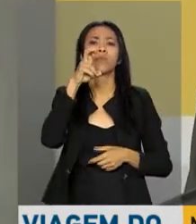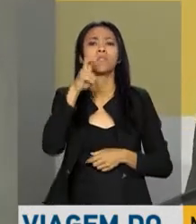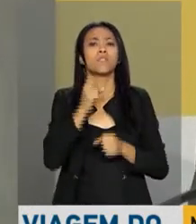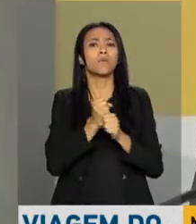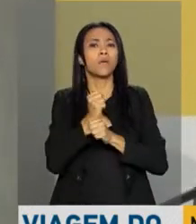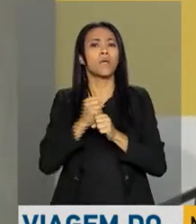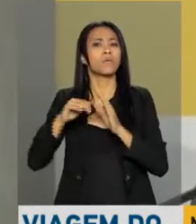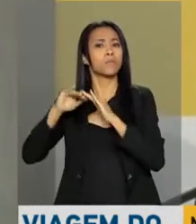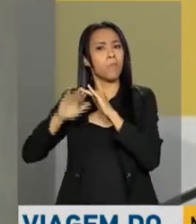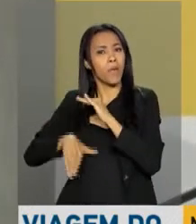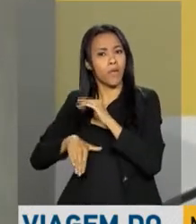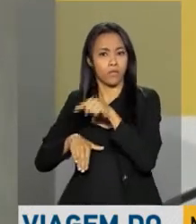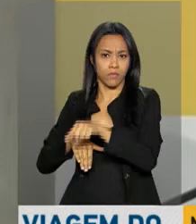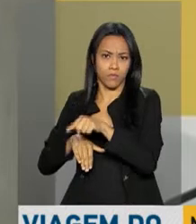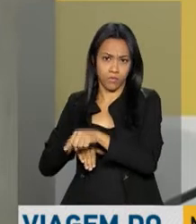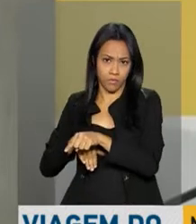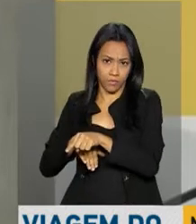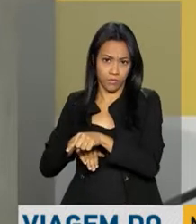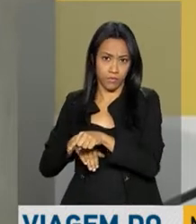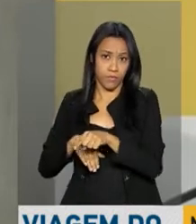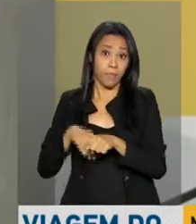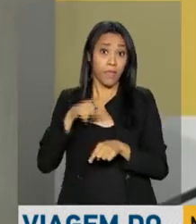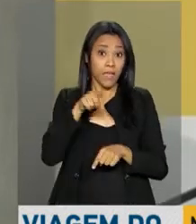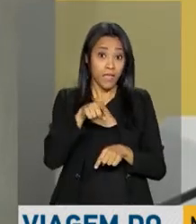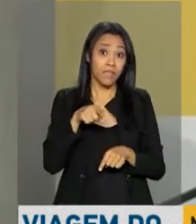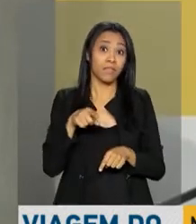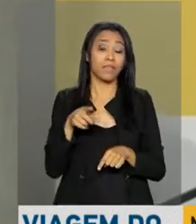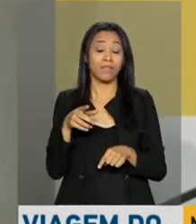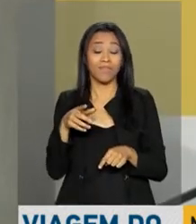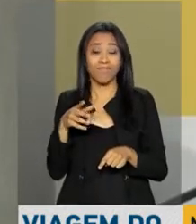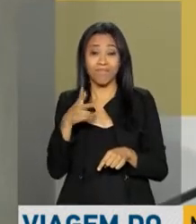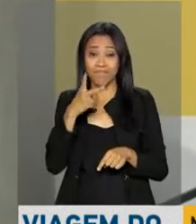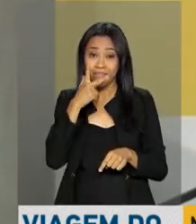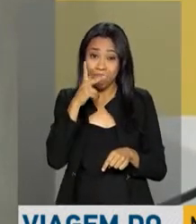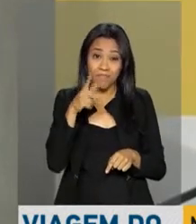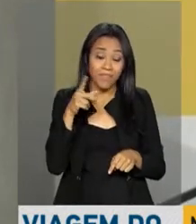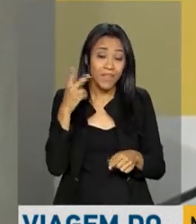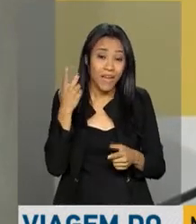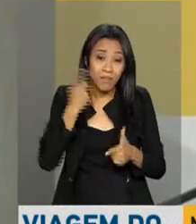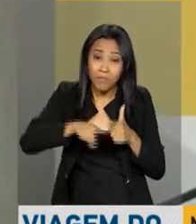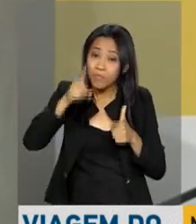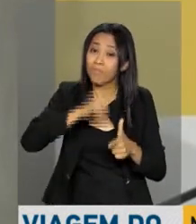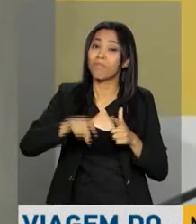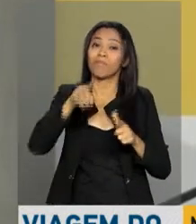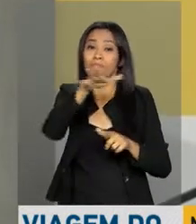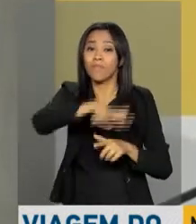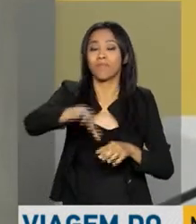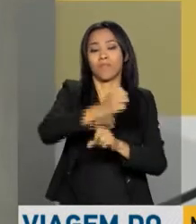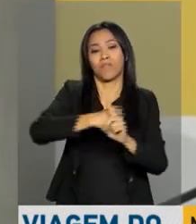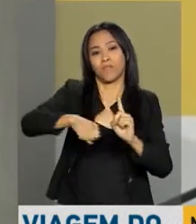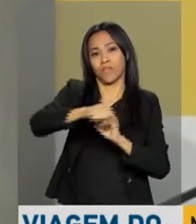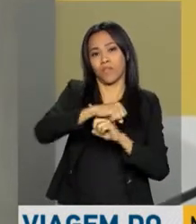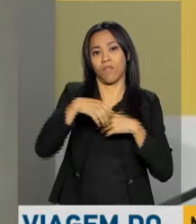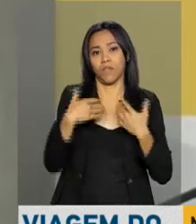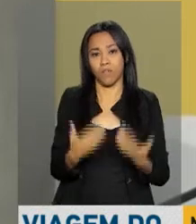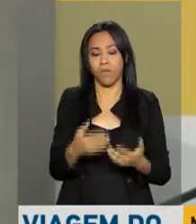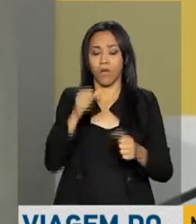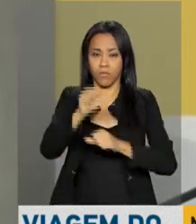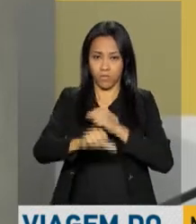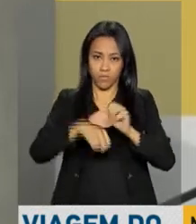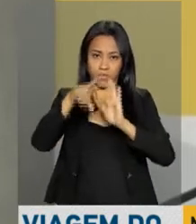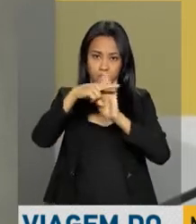a menos o que causa digamos assim uma certa indisposição social então a reforma da previdência em tem